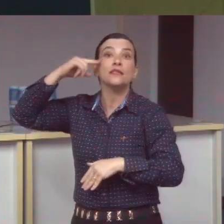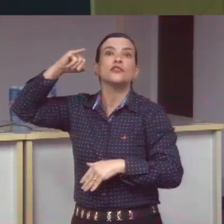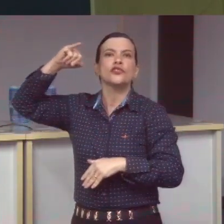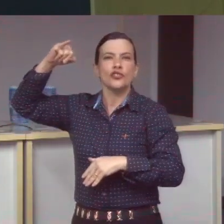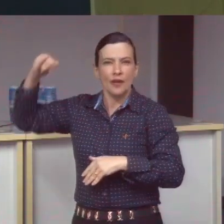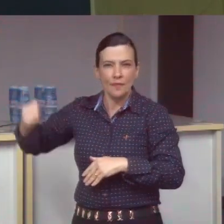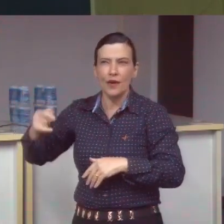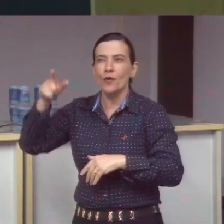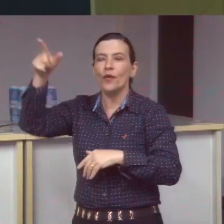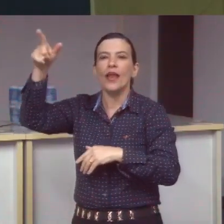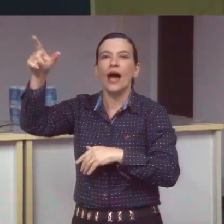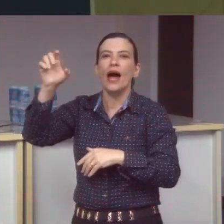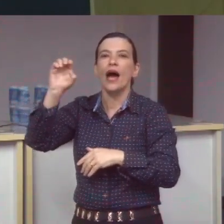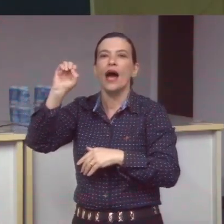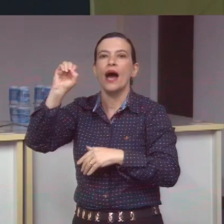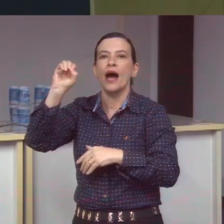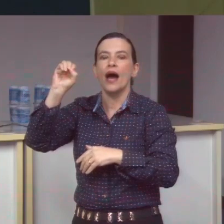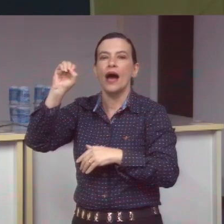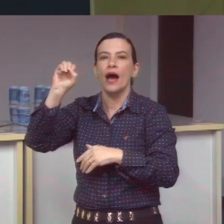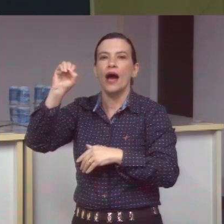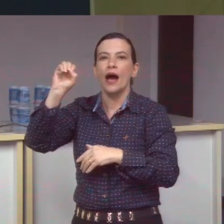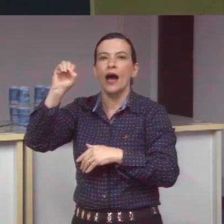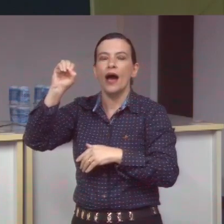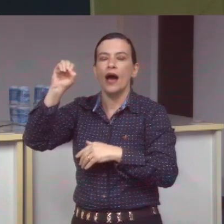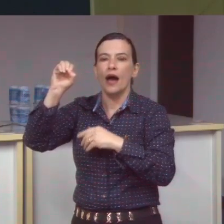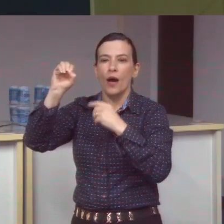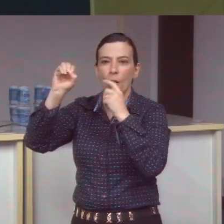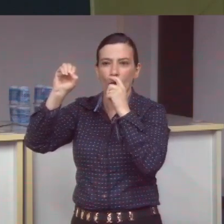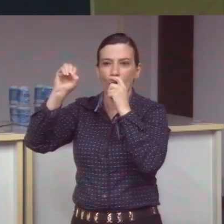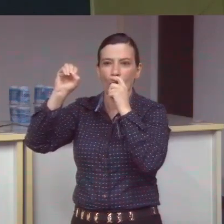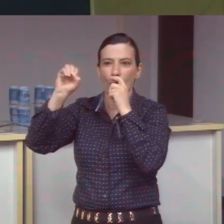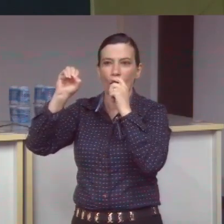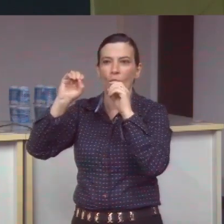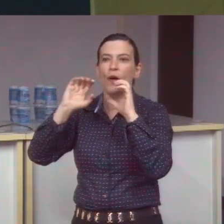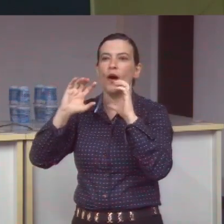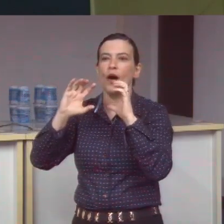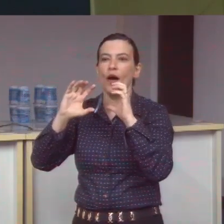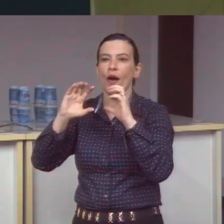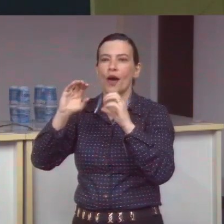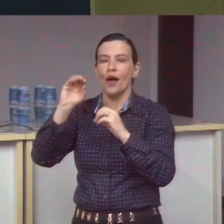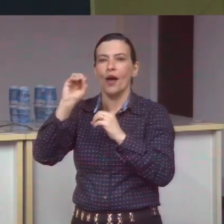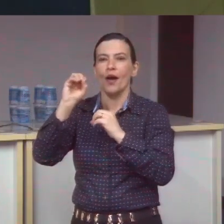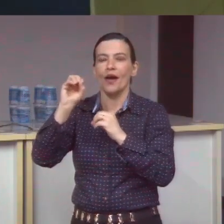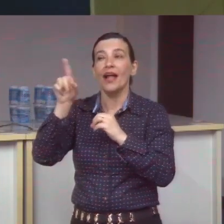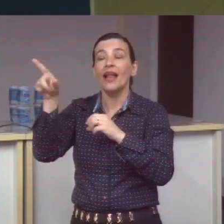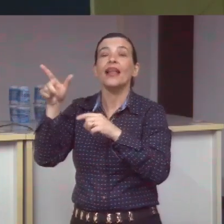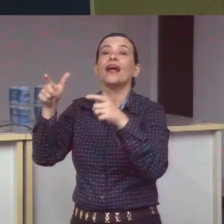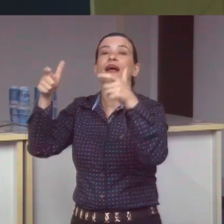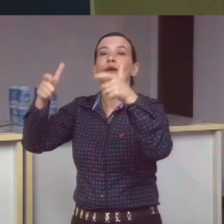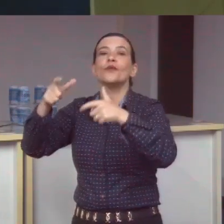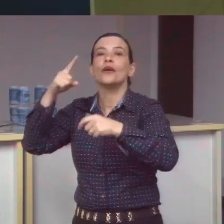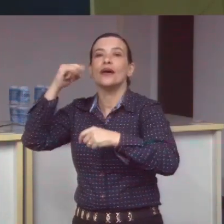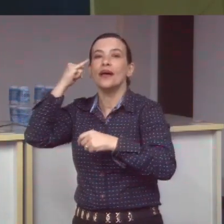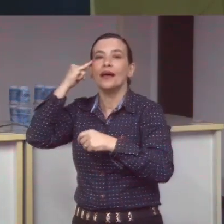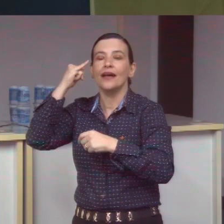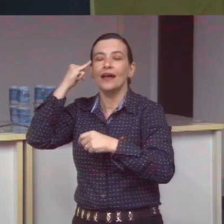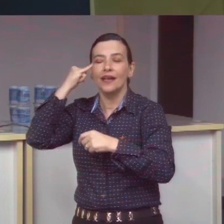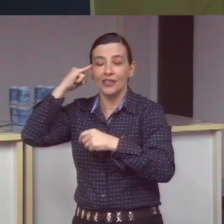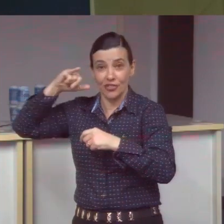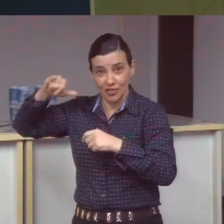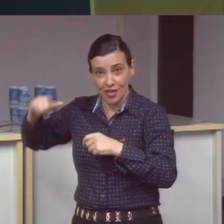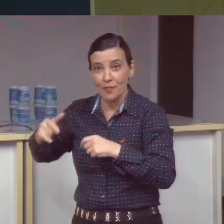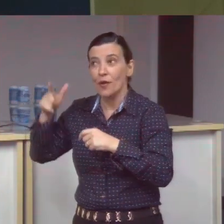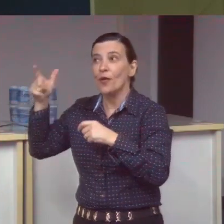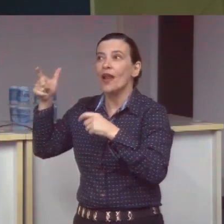de Saúde, feita pela ONU, tá? Para o mundo inteiro. Gente, é muito louco pensar que alguma coisa que é para o mundo inteiro